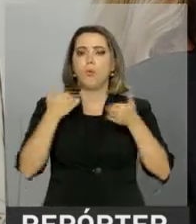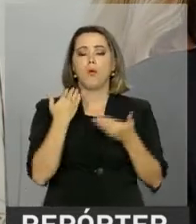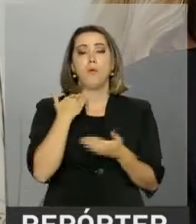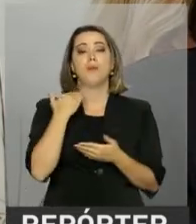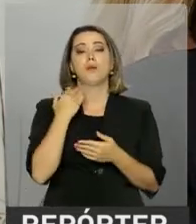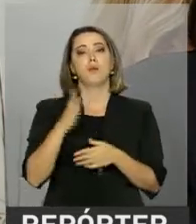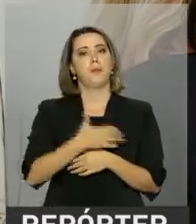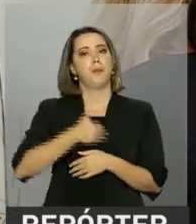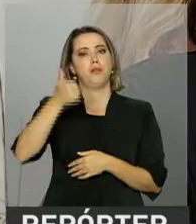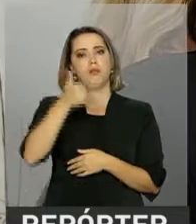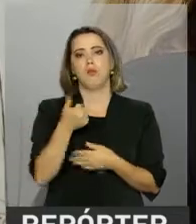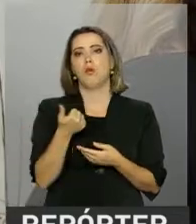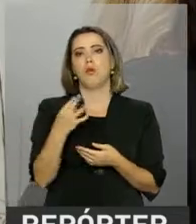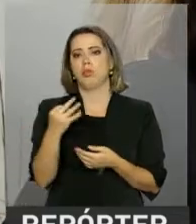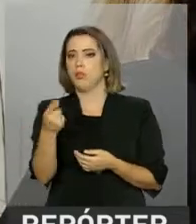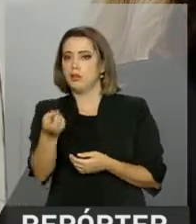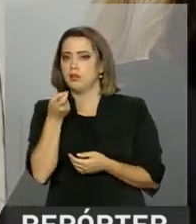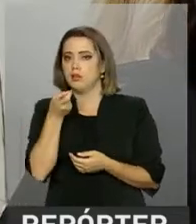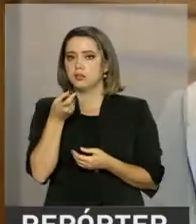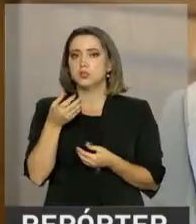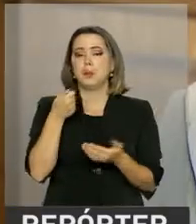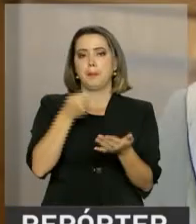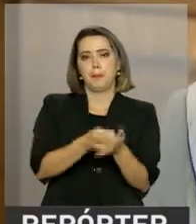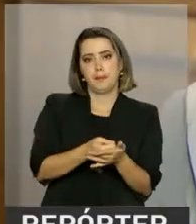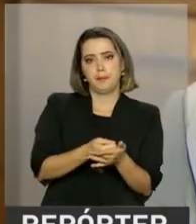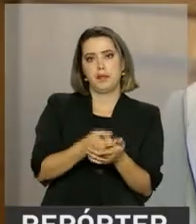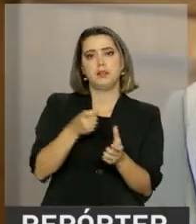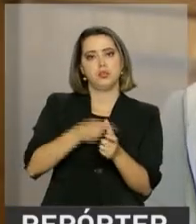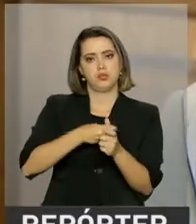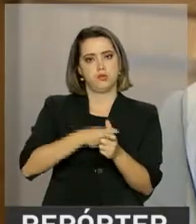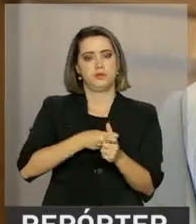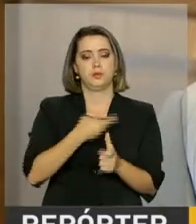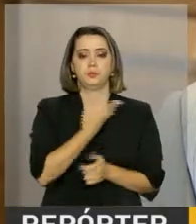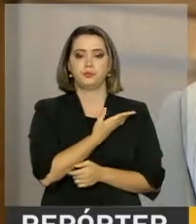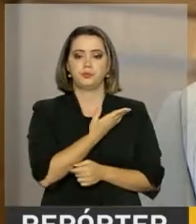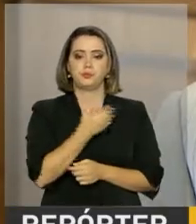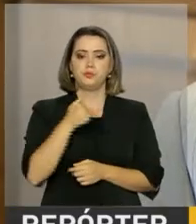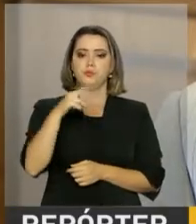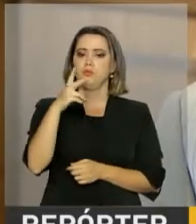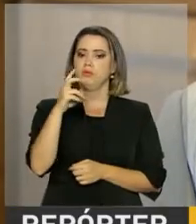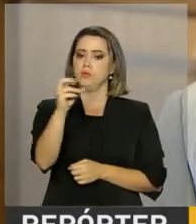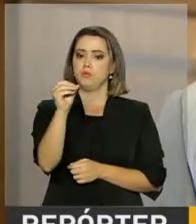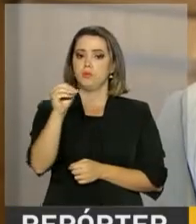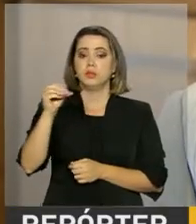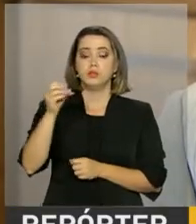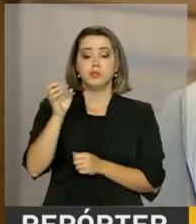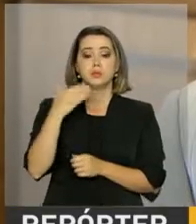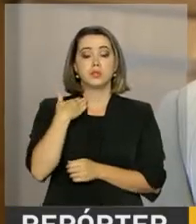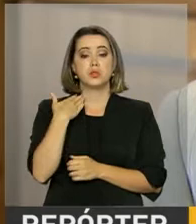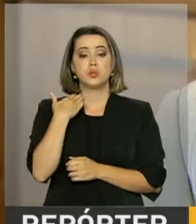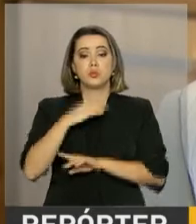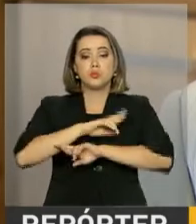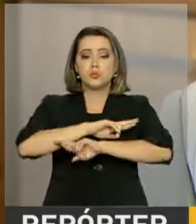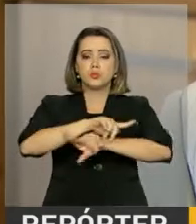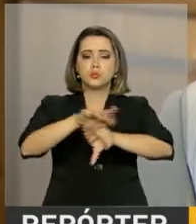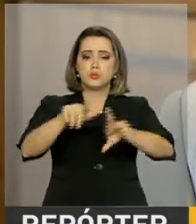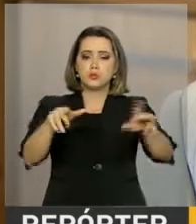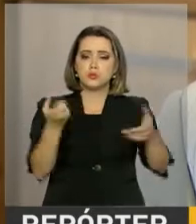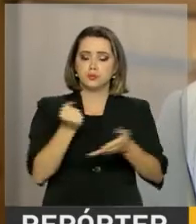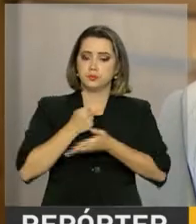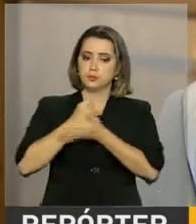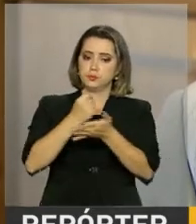tem a taxa mais baixa que cubra o saldo devedor dele tem que pesquisar entre as mais de 50 instituições financeiras que oferecem